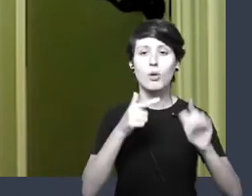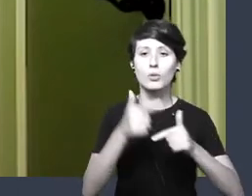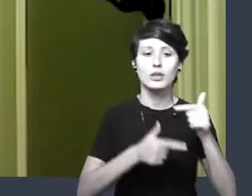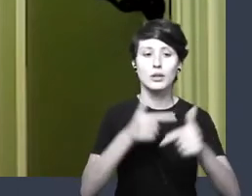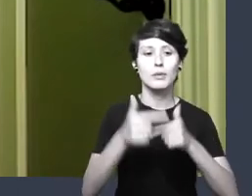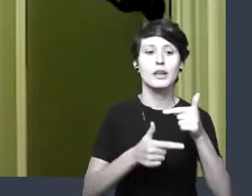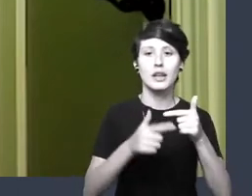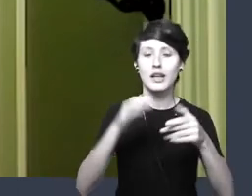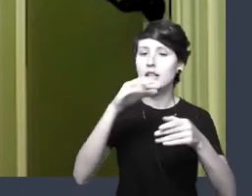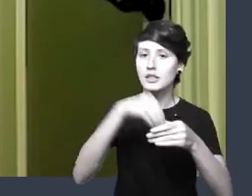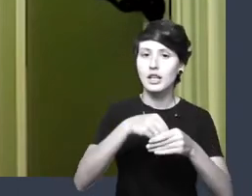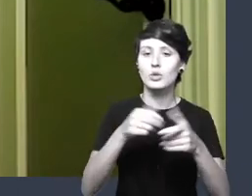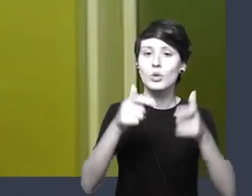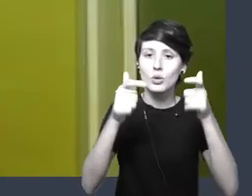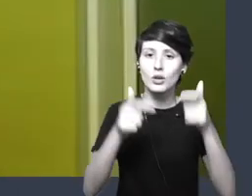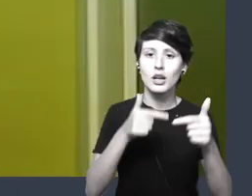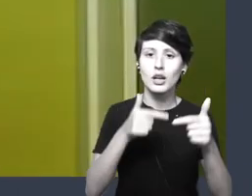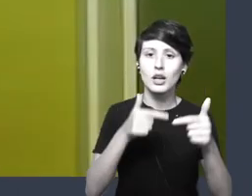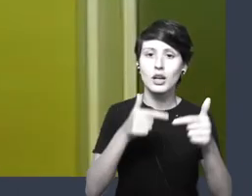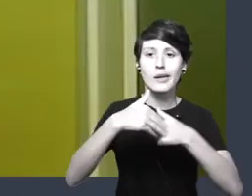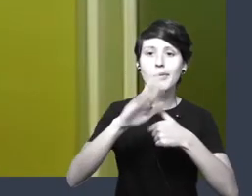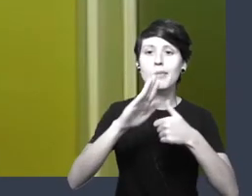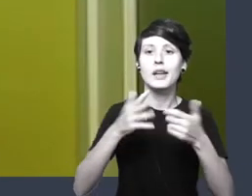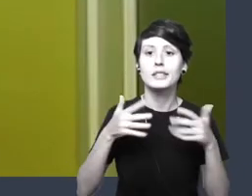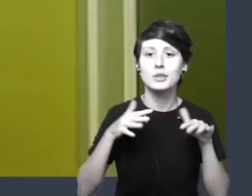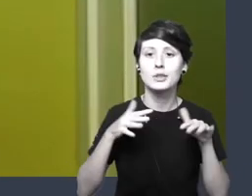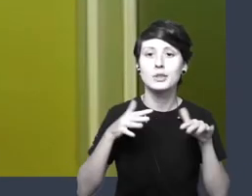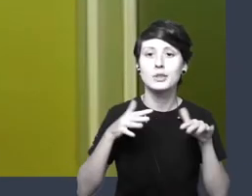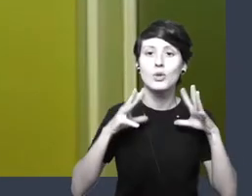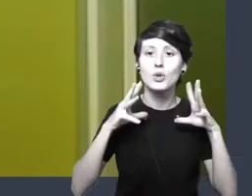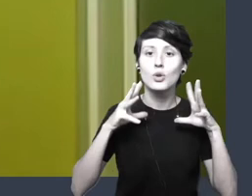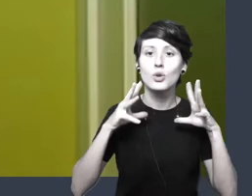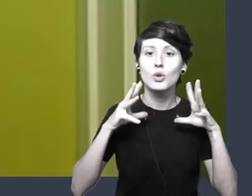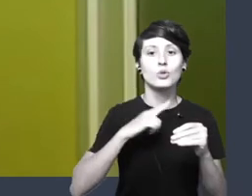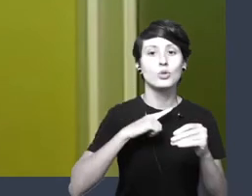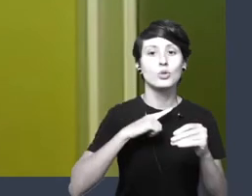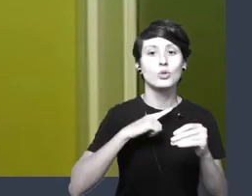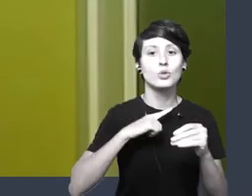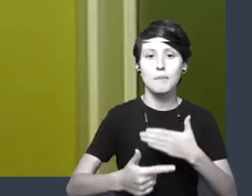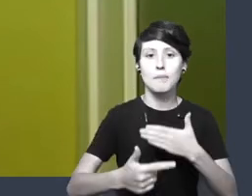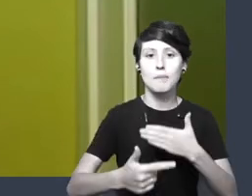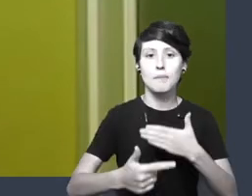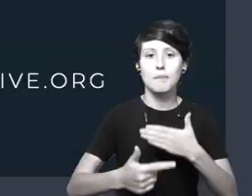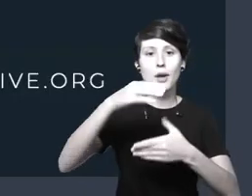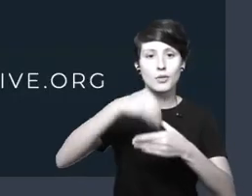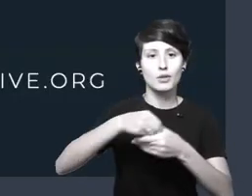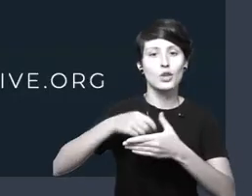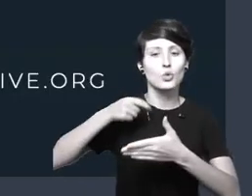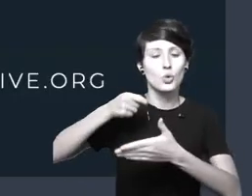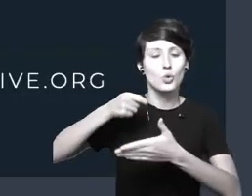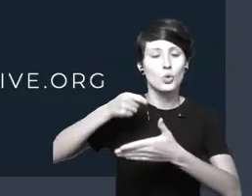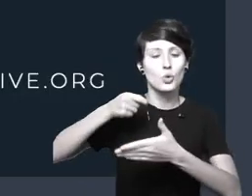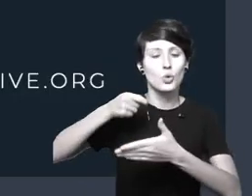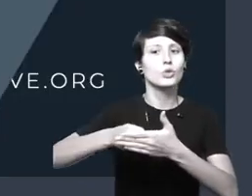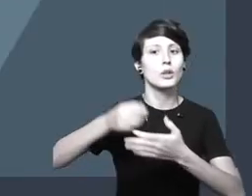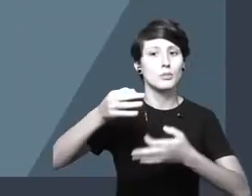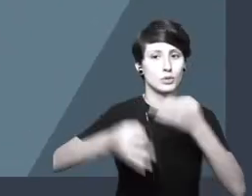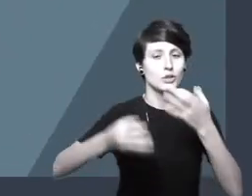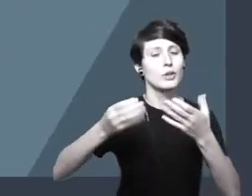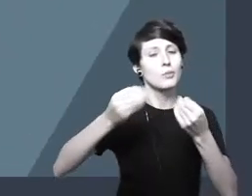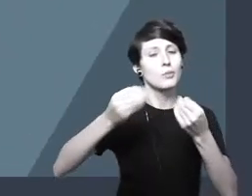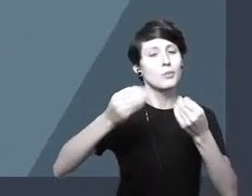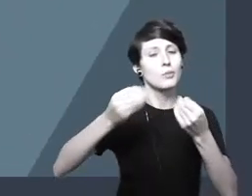de trabalho mais inclusivo. Todos nós temos um papel nessa luta por justiça. Muito obrigada.